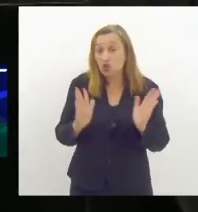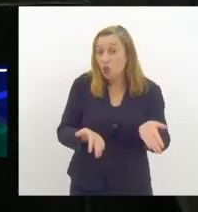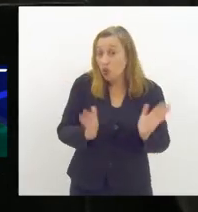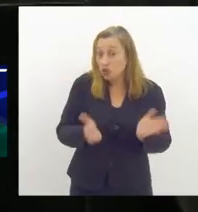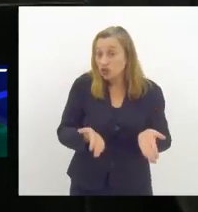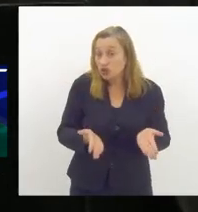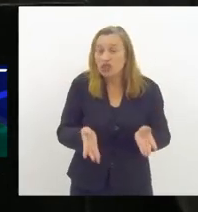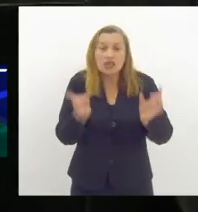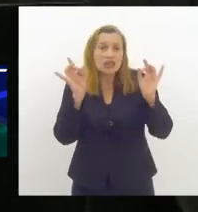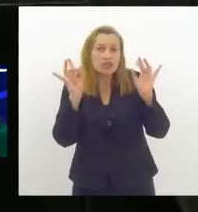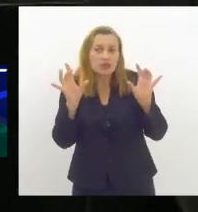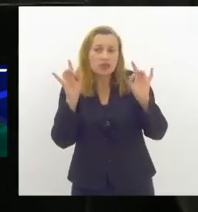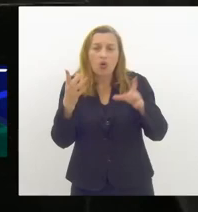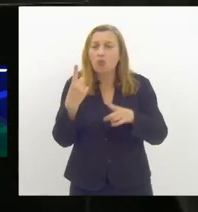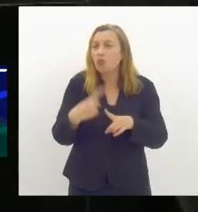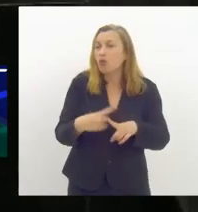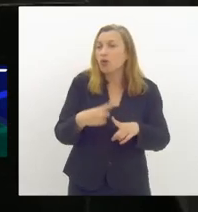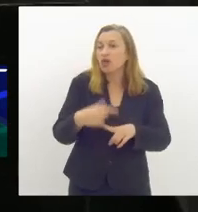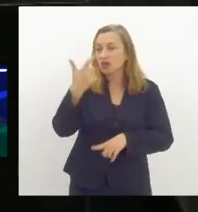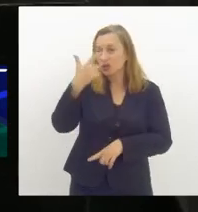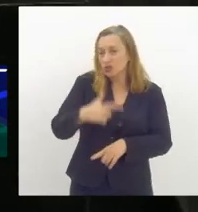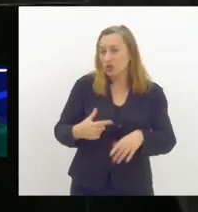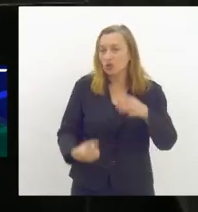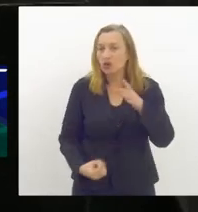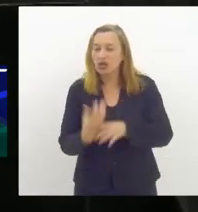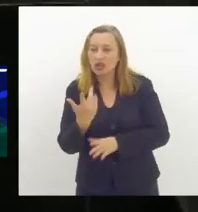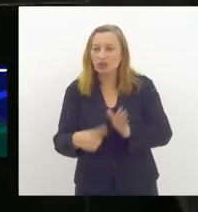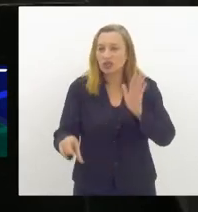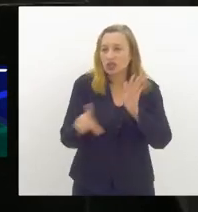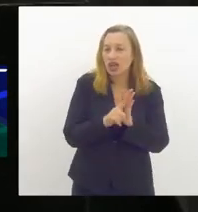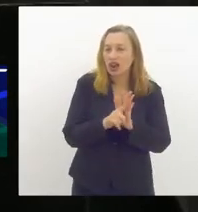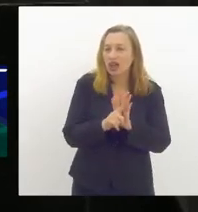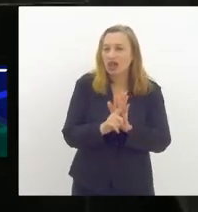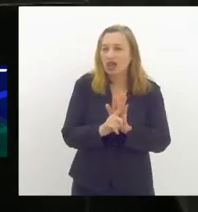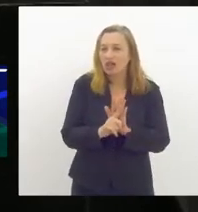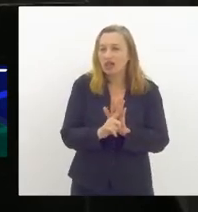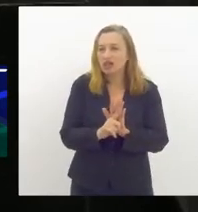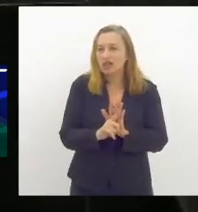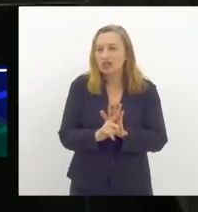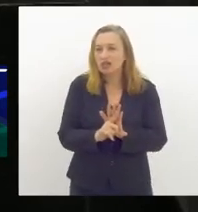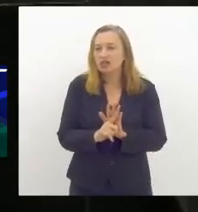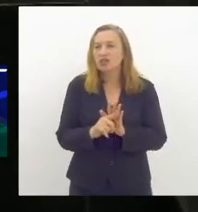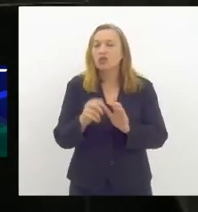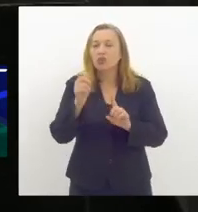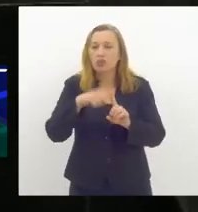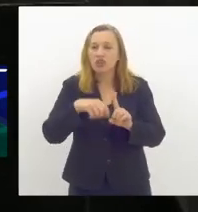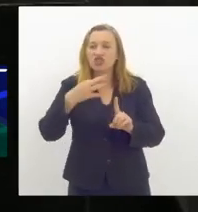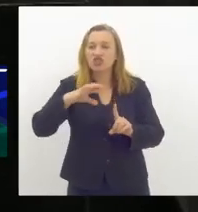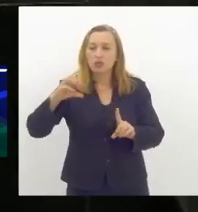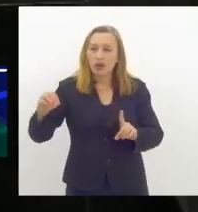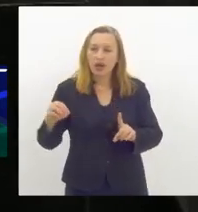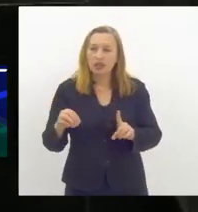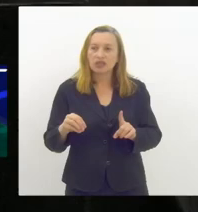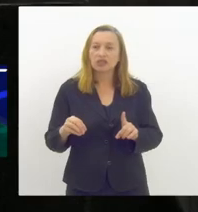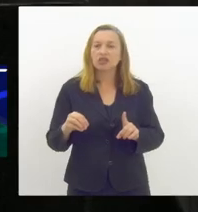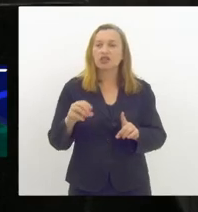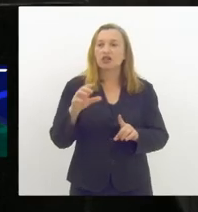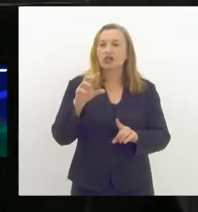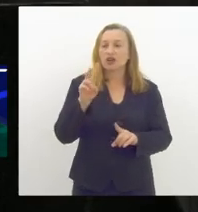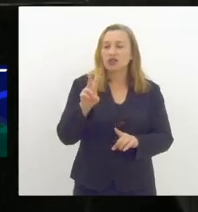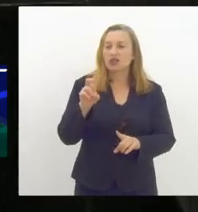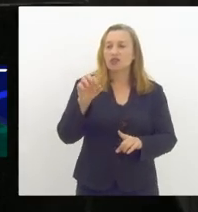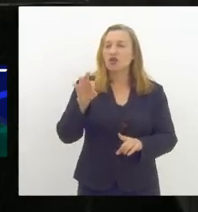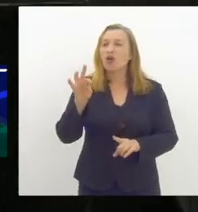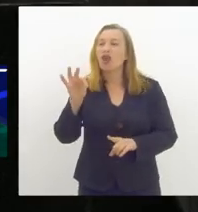hoje Especialmente porque eu sou autora da lei que estabelece o mês de março com a violeta